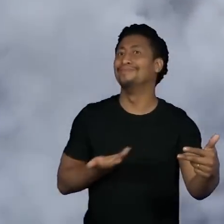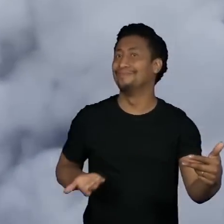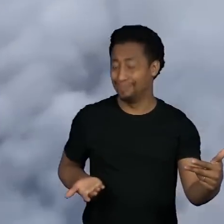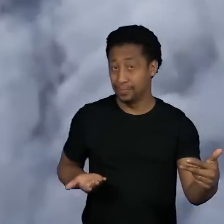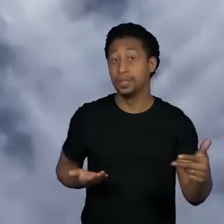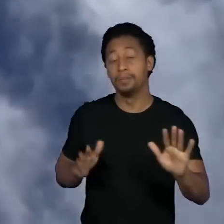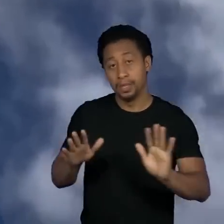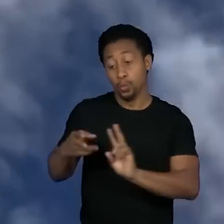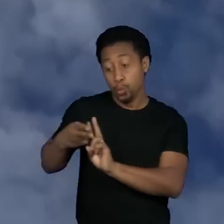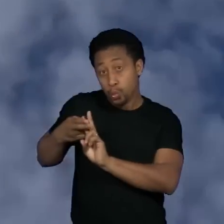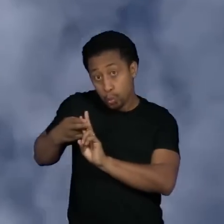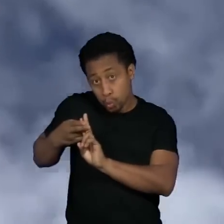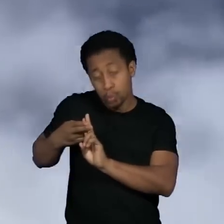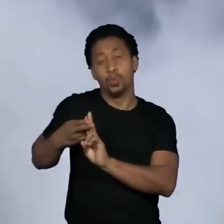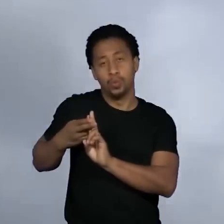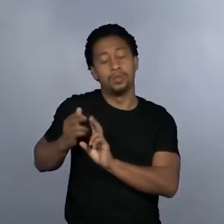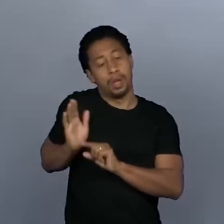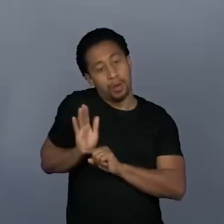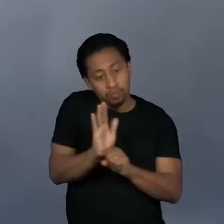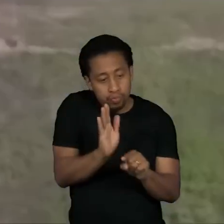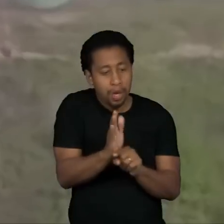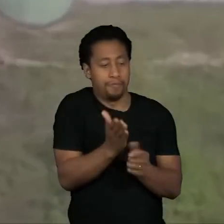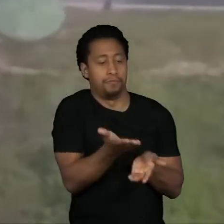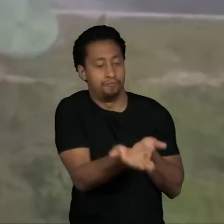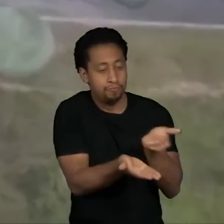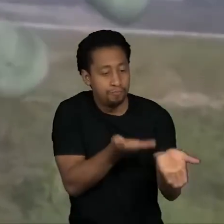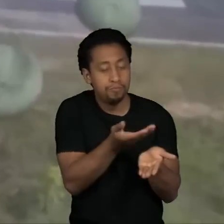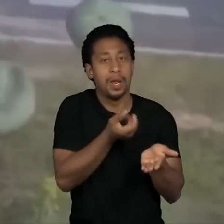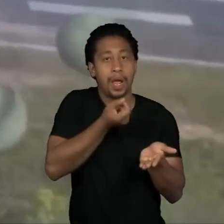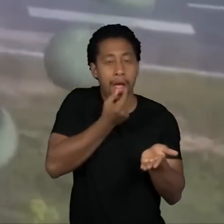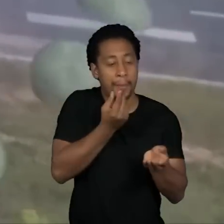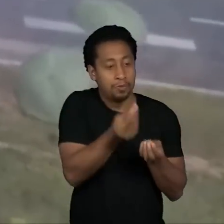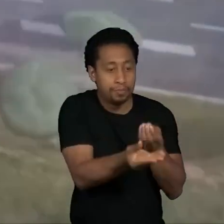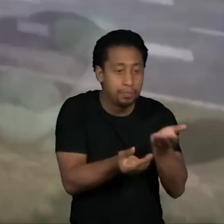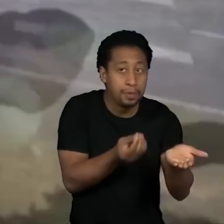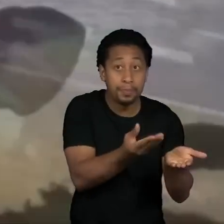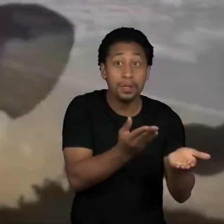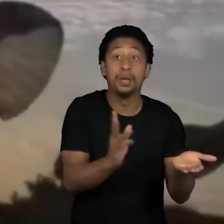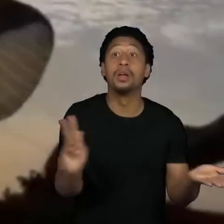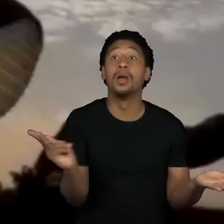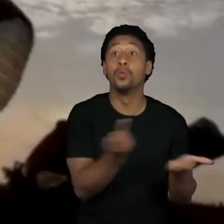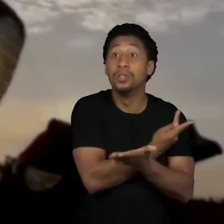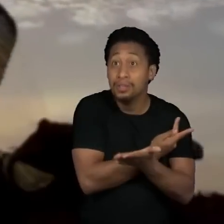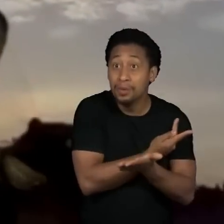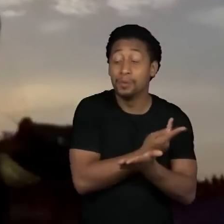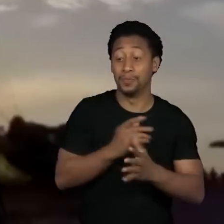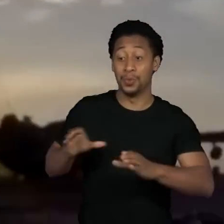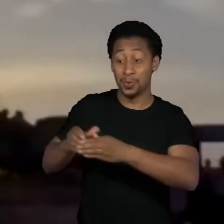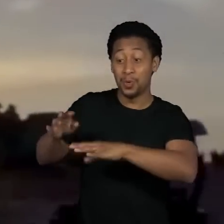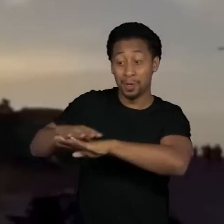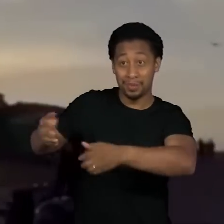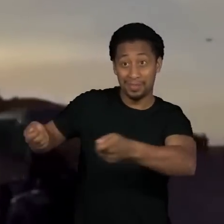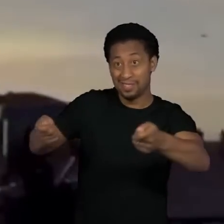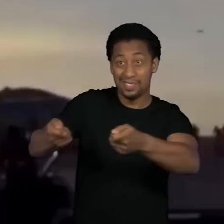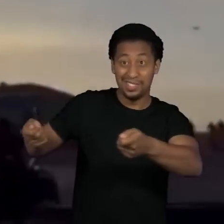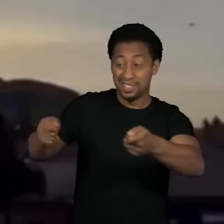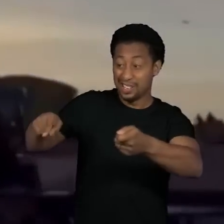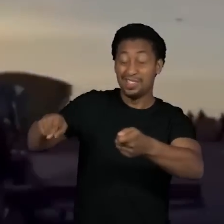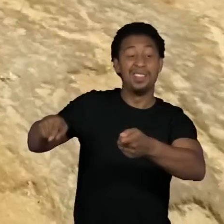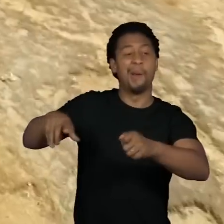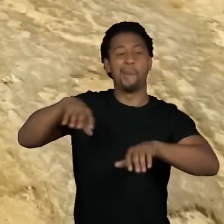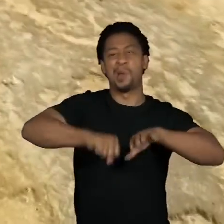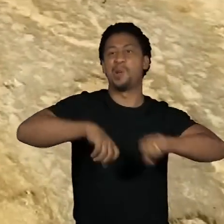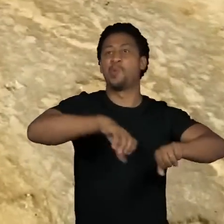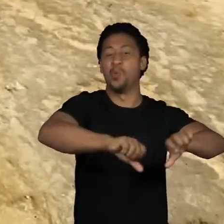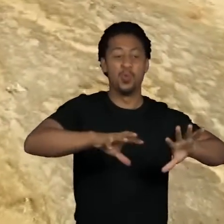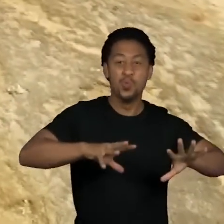e outras doenças que tratariam o povo Yanomami foram entregues aos invasores. Essa grave crise